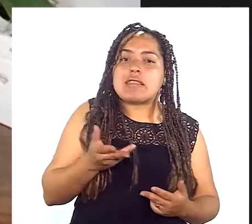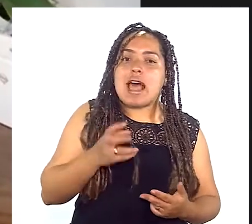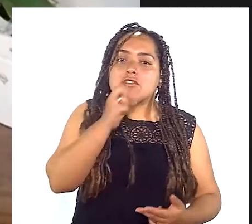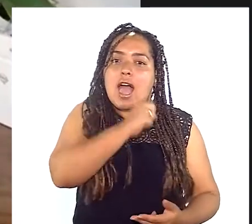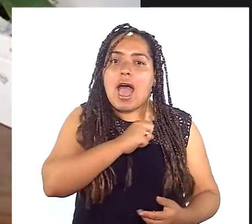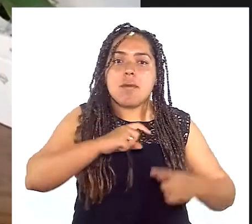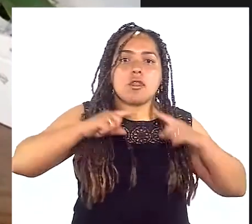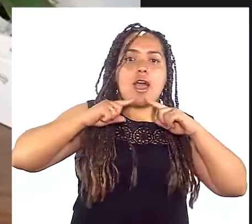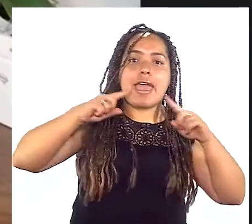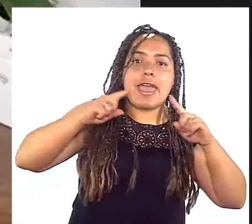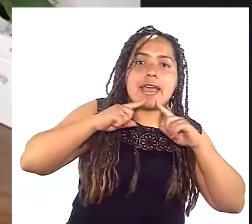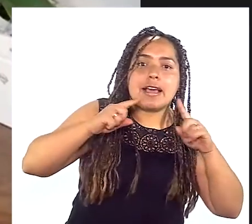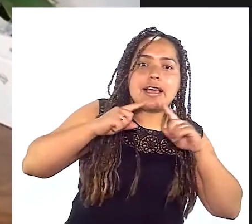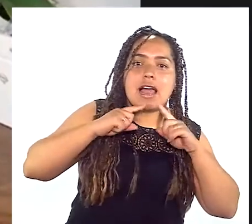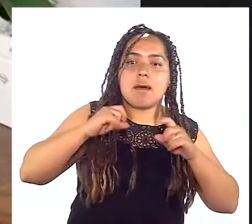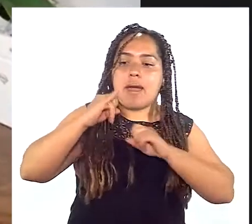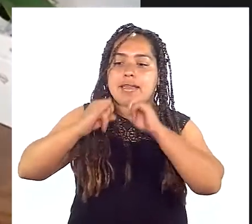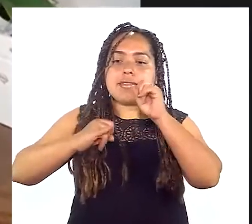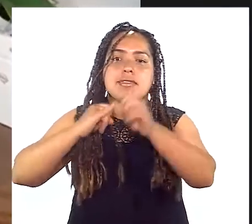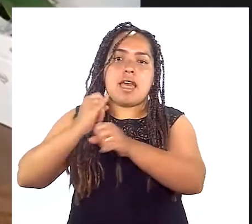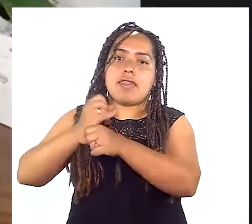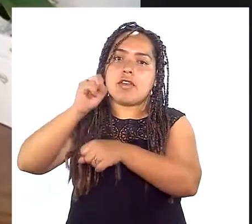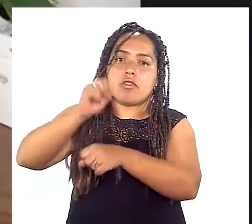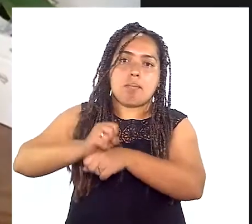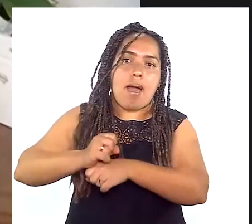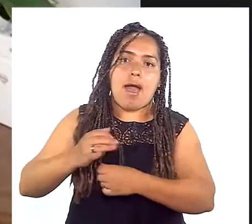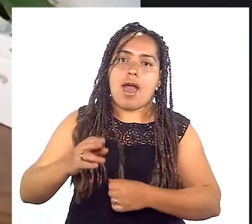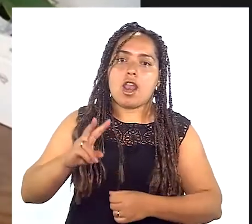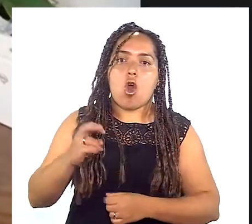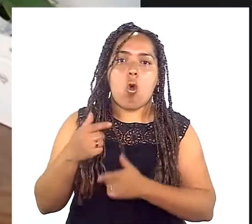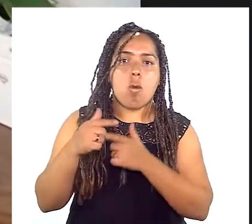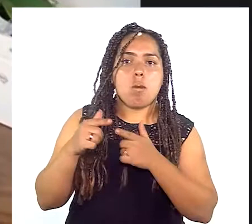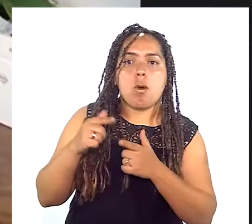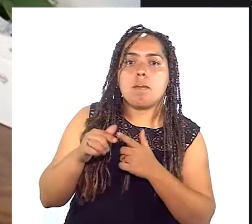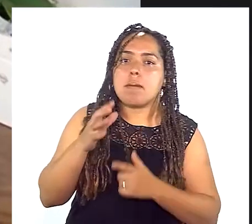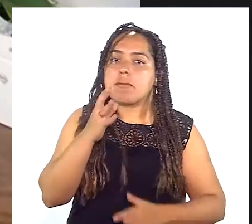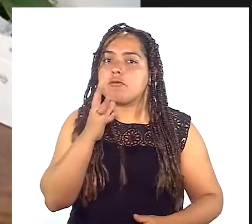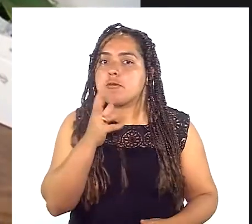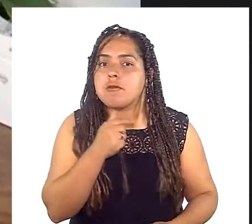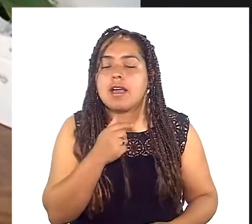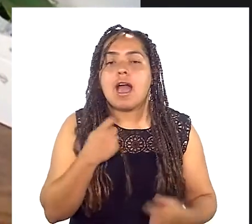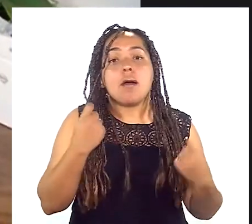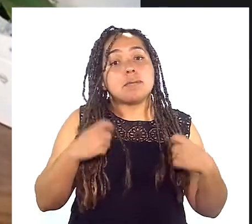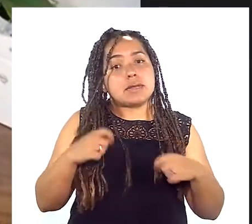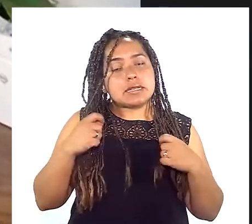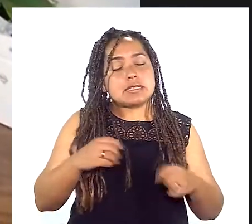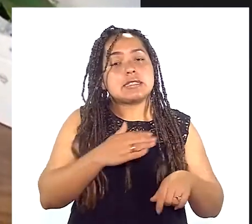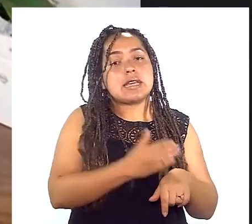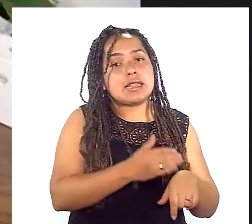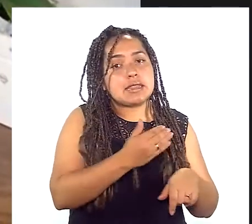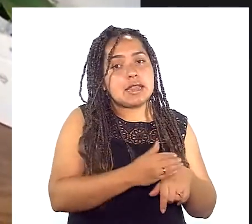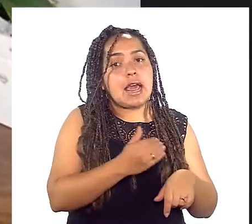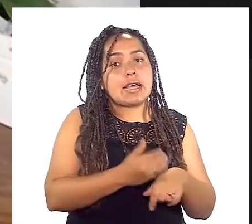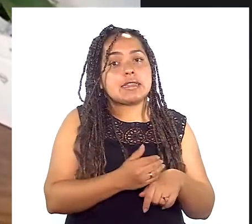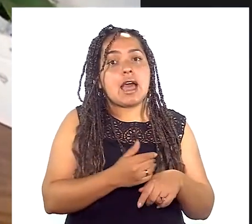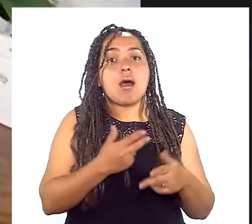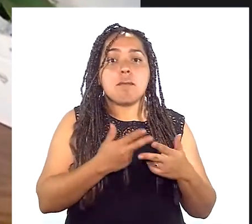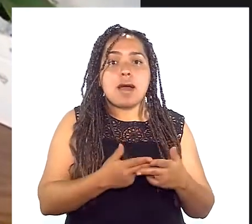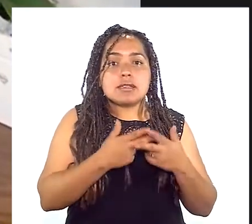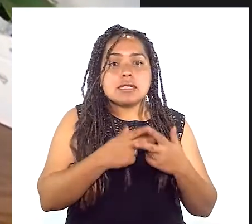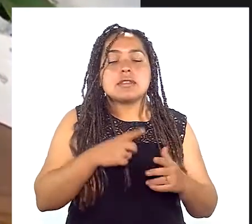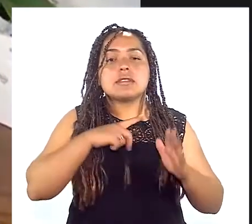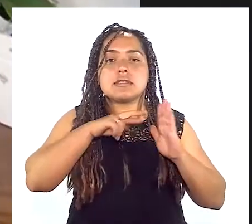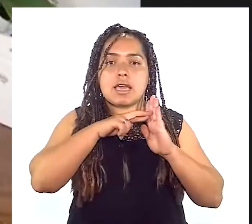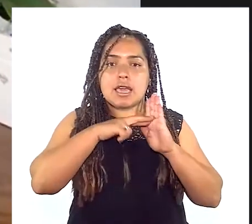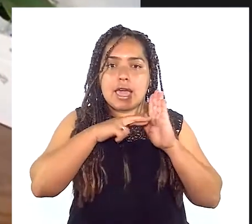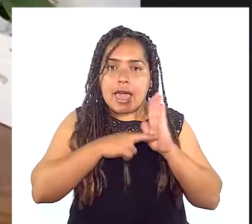de velocidade, né? Reclama quando a velocidade da internet está devagar também. Então, a gente precisa treinar a paciência,